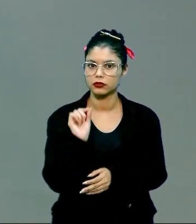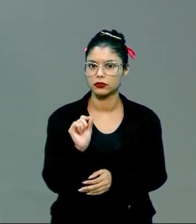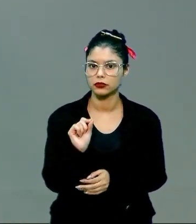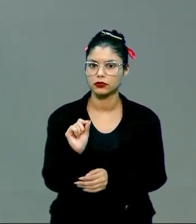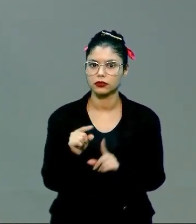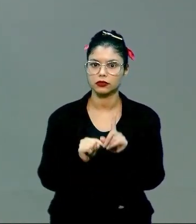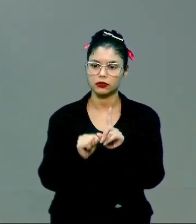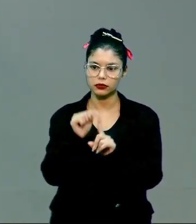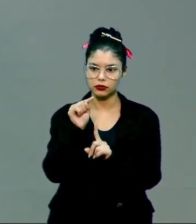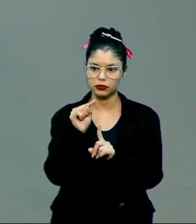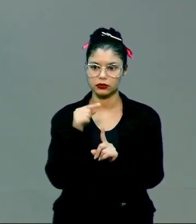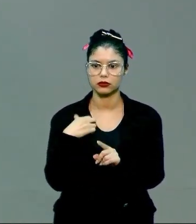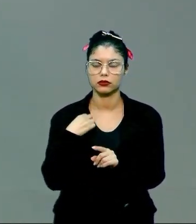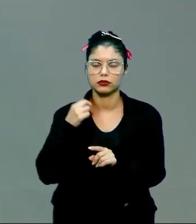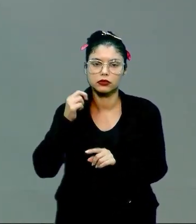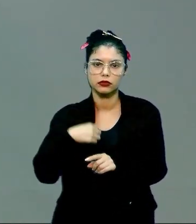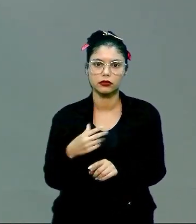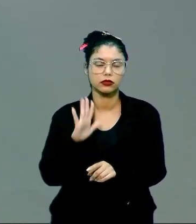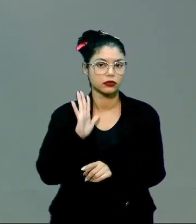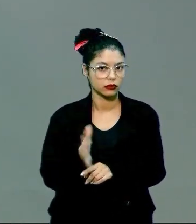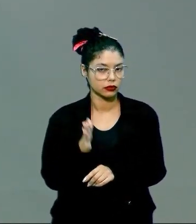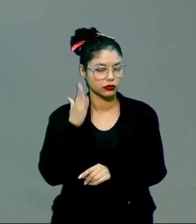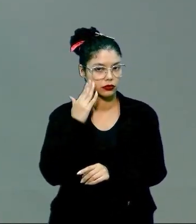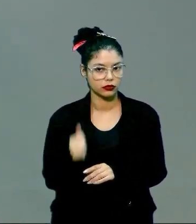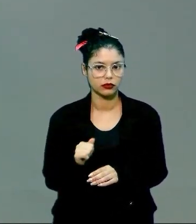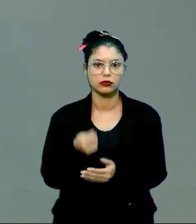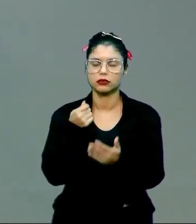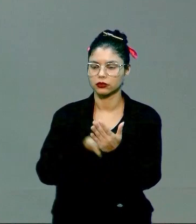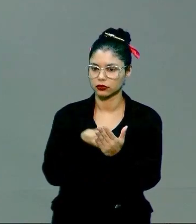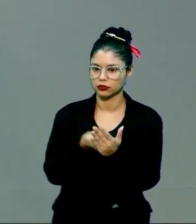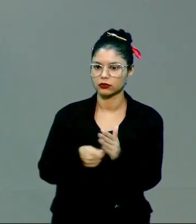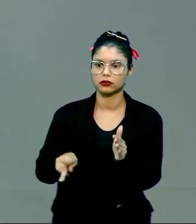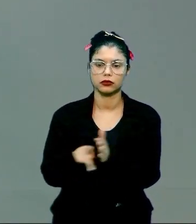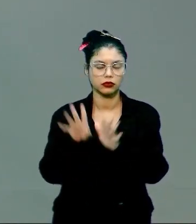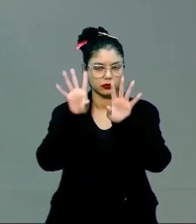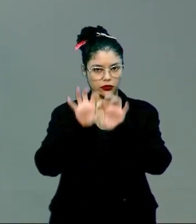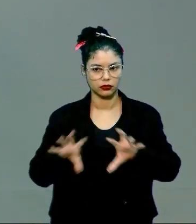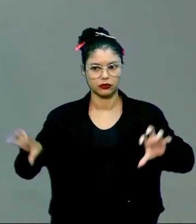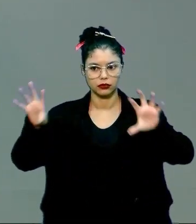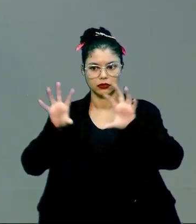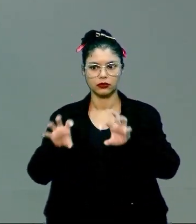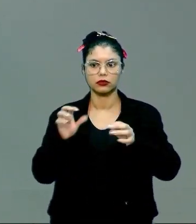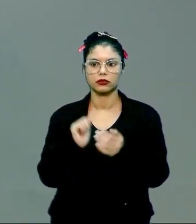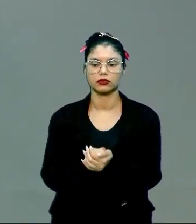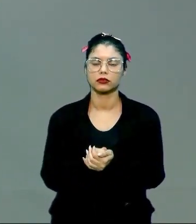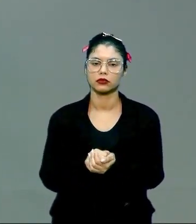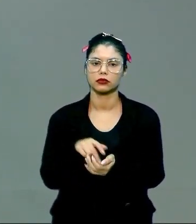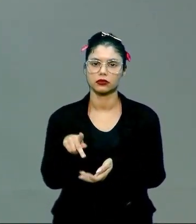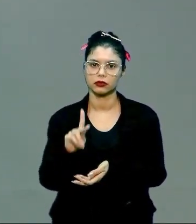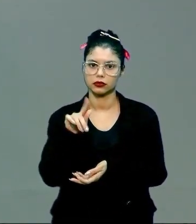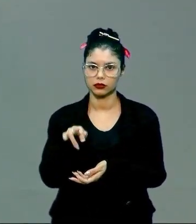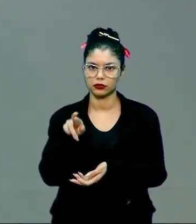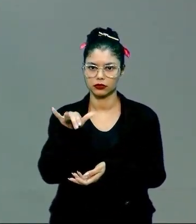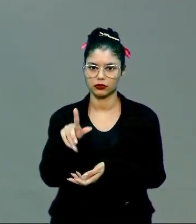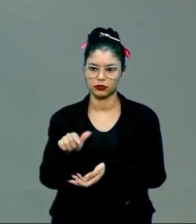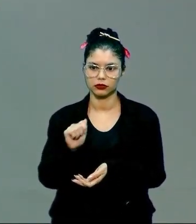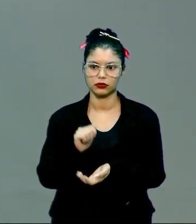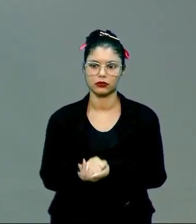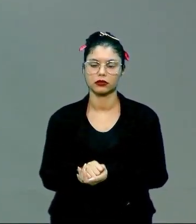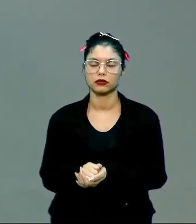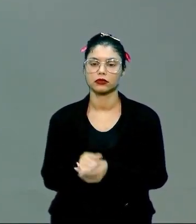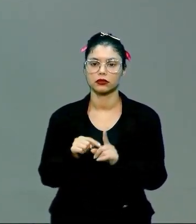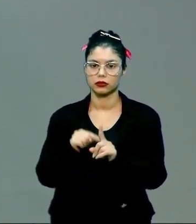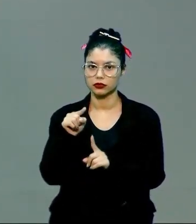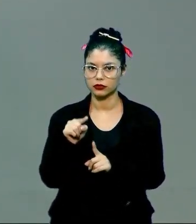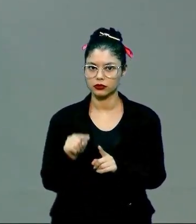de temperatura. Então, eu já sei que obrigatoriamente a temperatura de um gás ela deve estar em Kelvin. O segundo ponto é que os